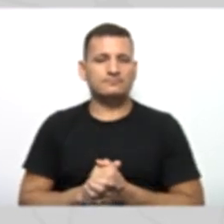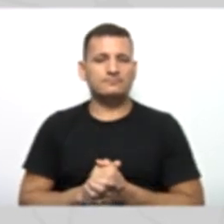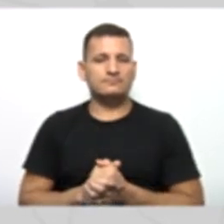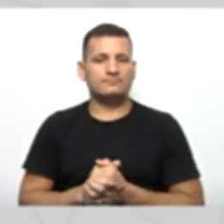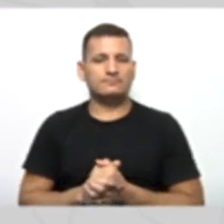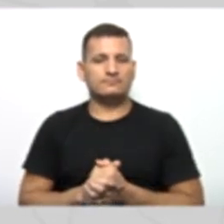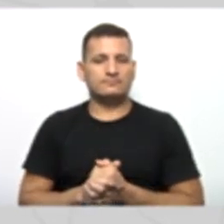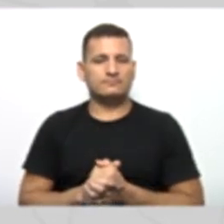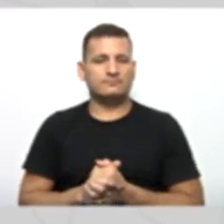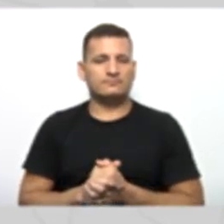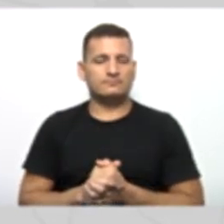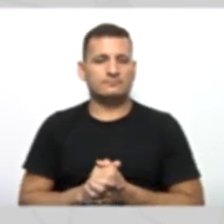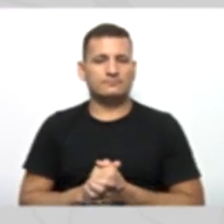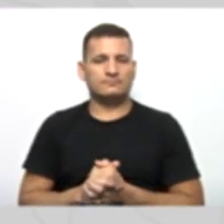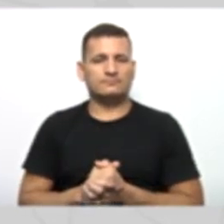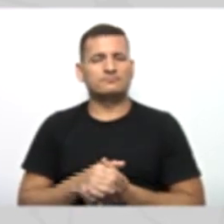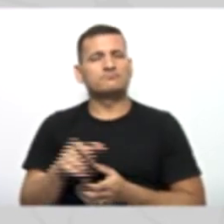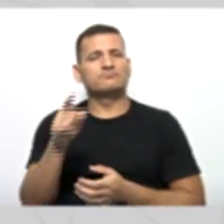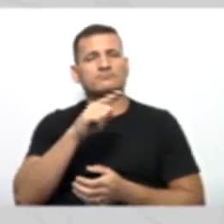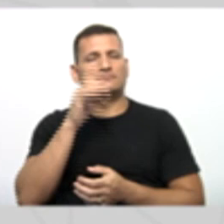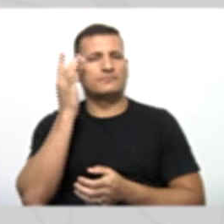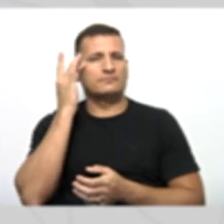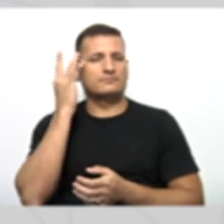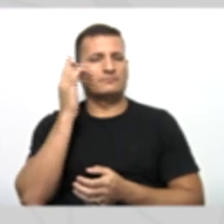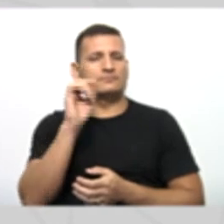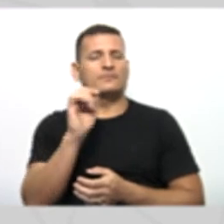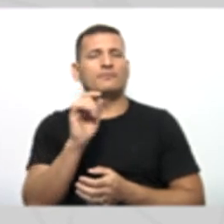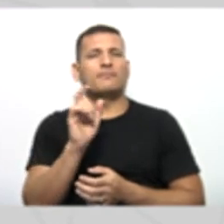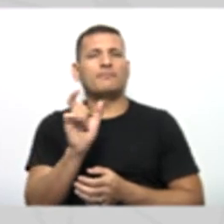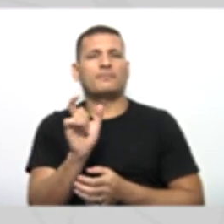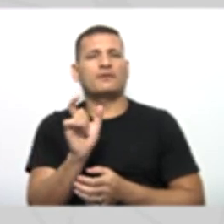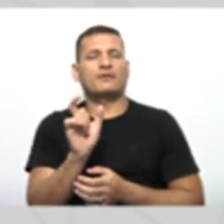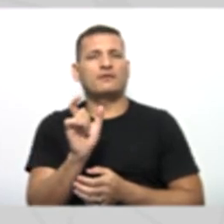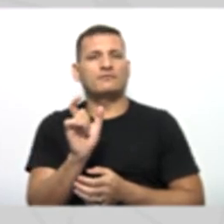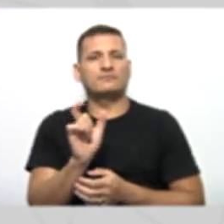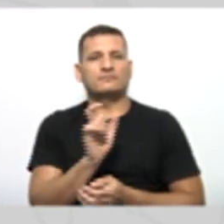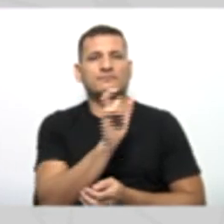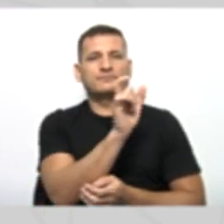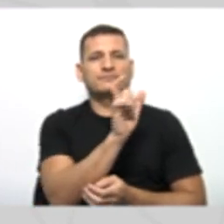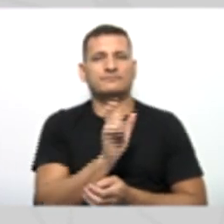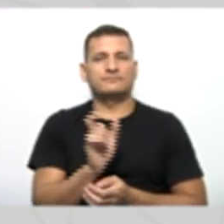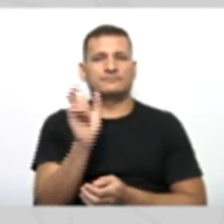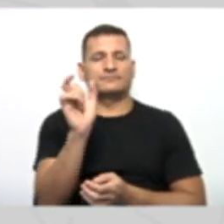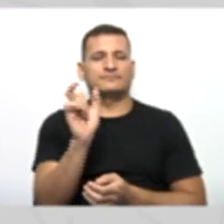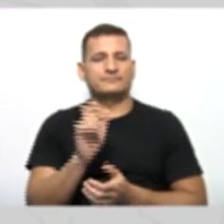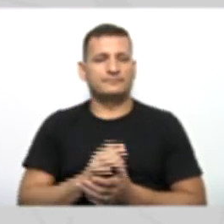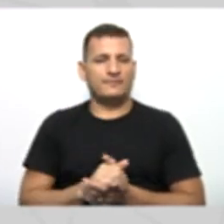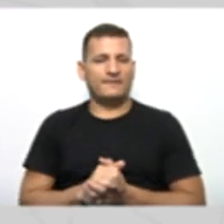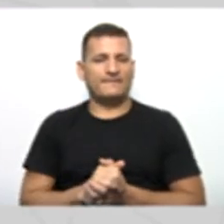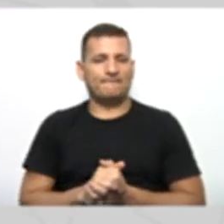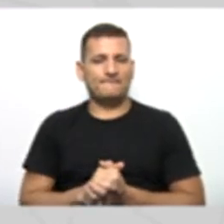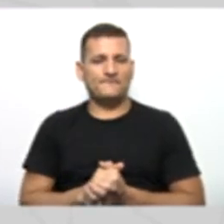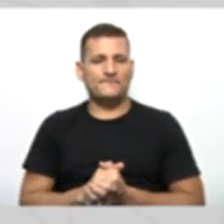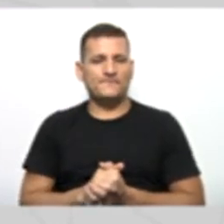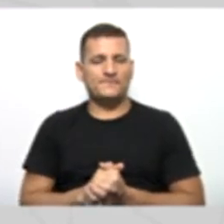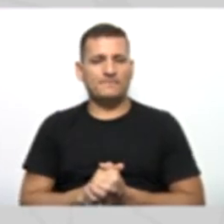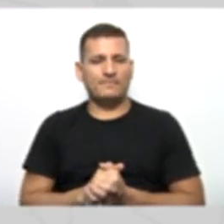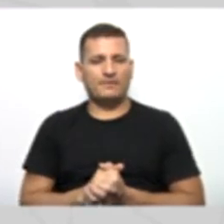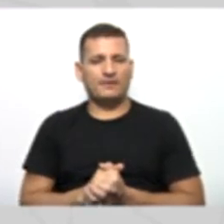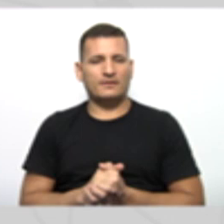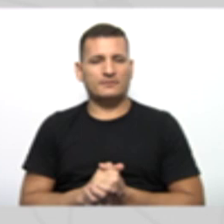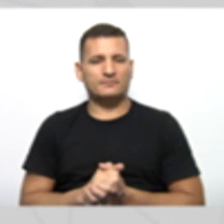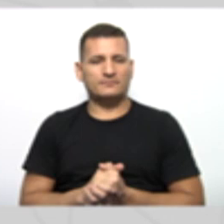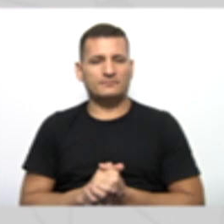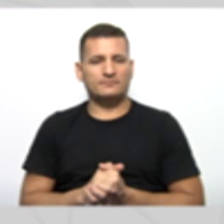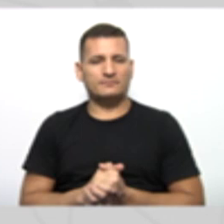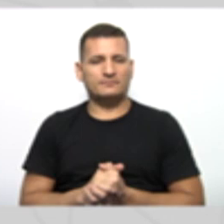saber, ó. Vamos lá. O que vocês acham que encaixa melhor? Podemos definir que, por definição, podemos